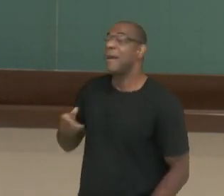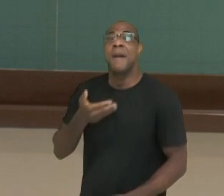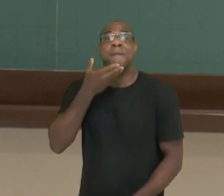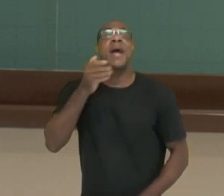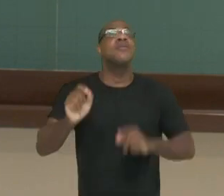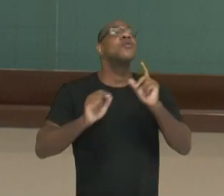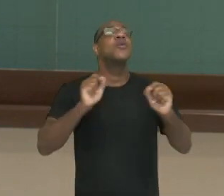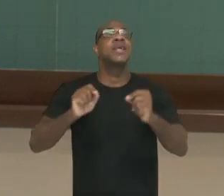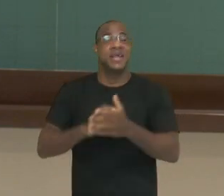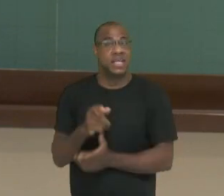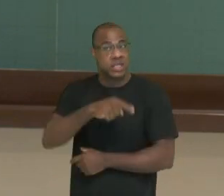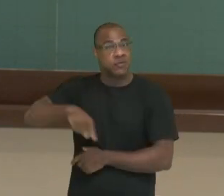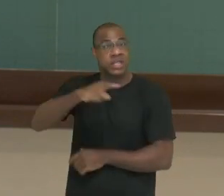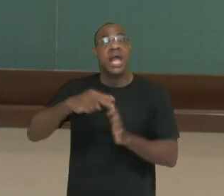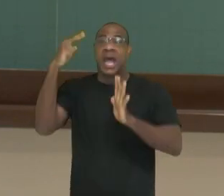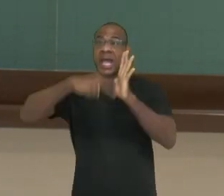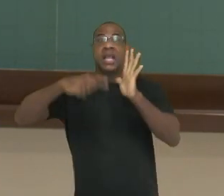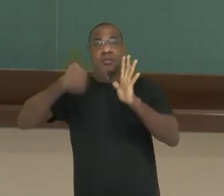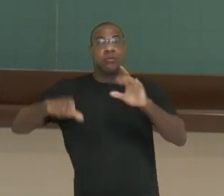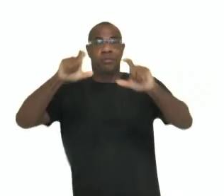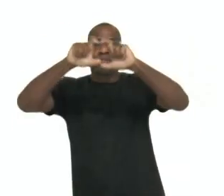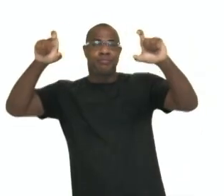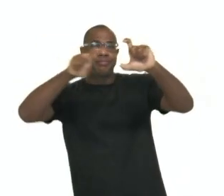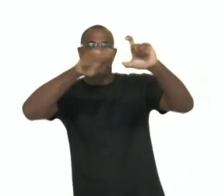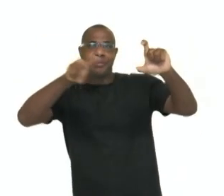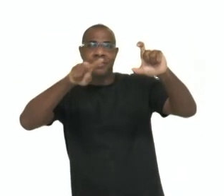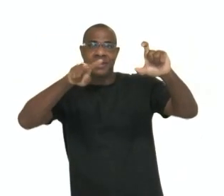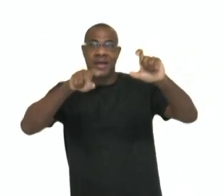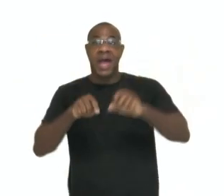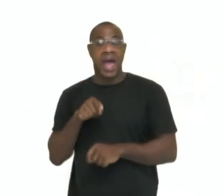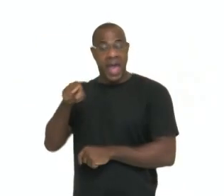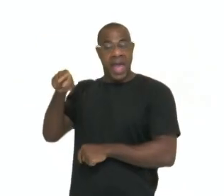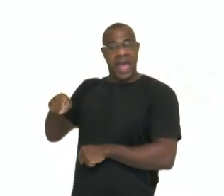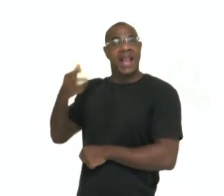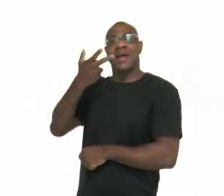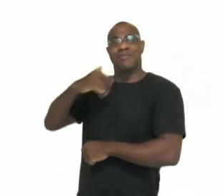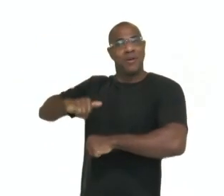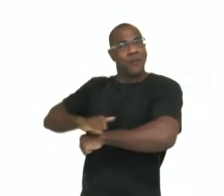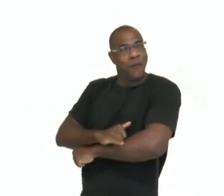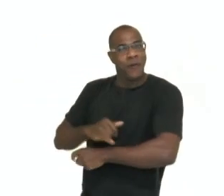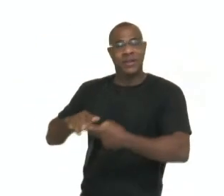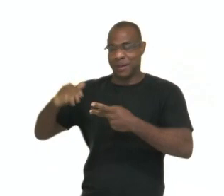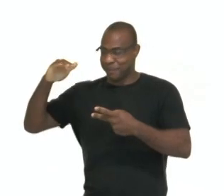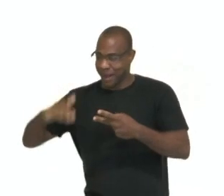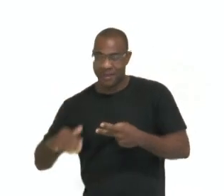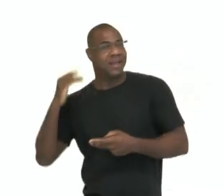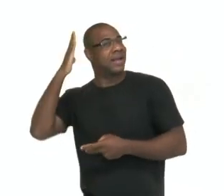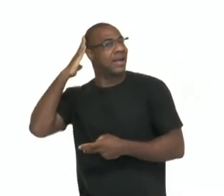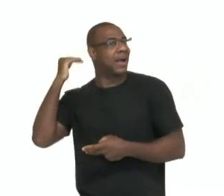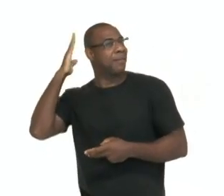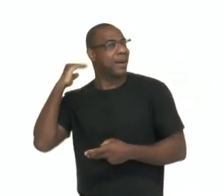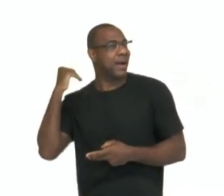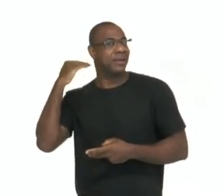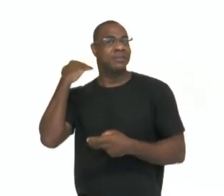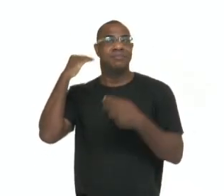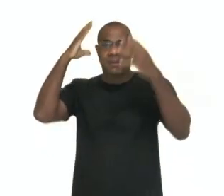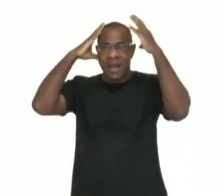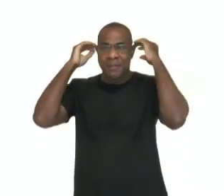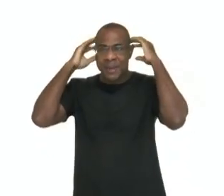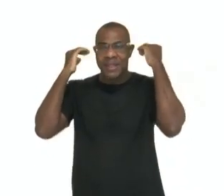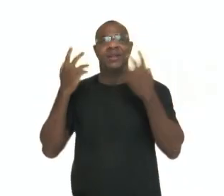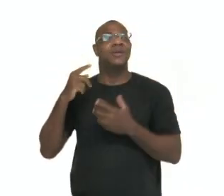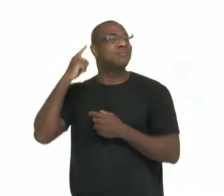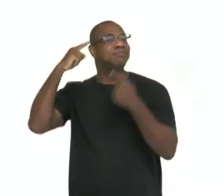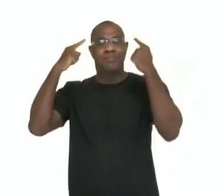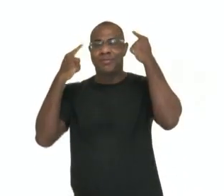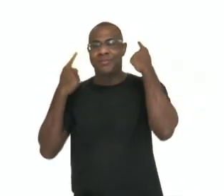isso, que você releia esse trecho. Ela era gorda, baixa, sardenta e de cabelos excessivamente crespos,